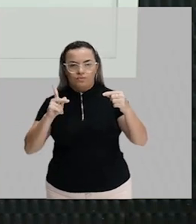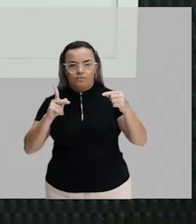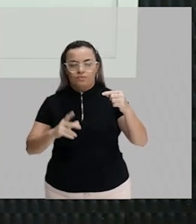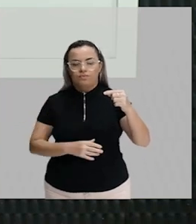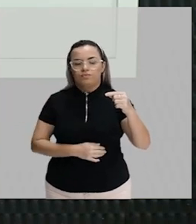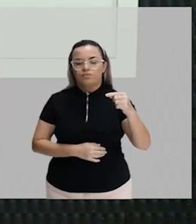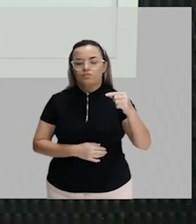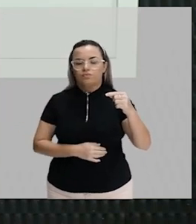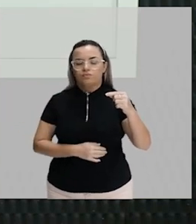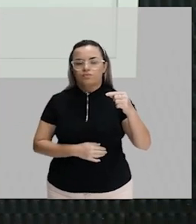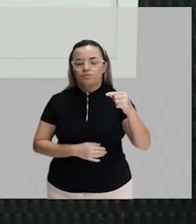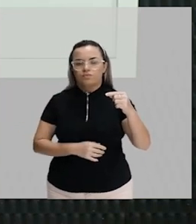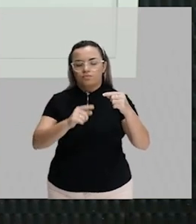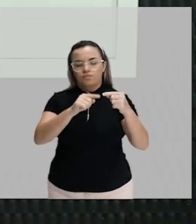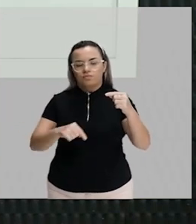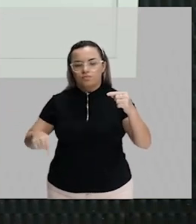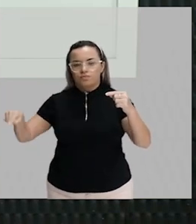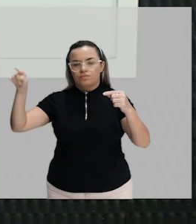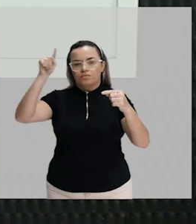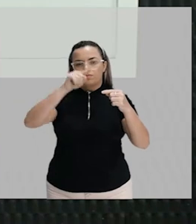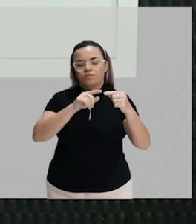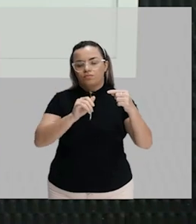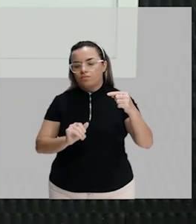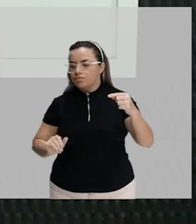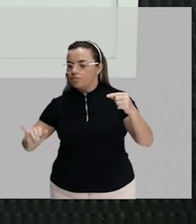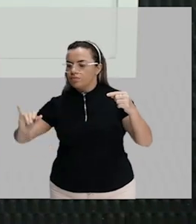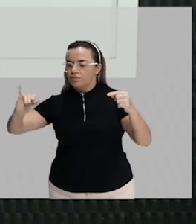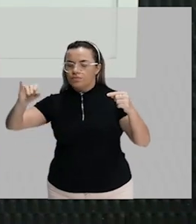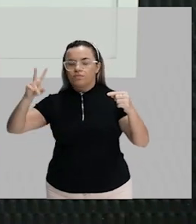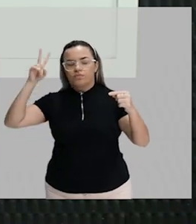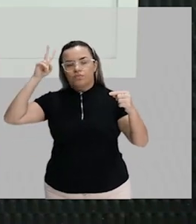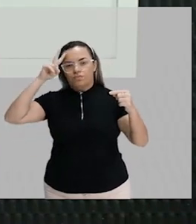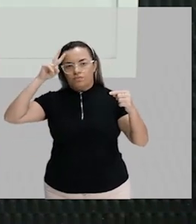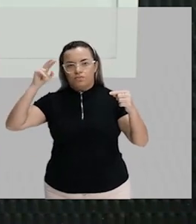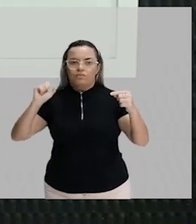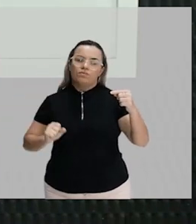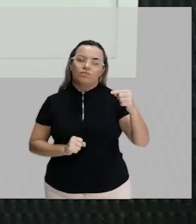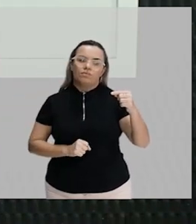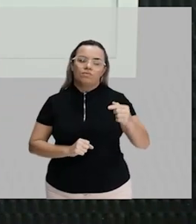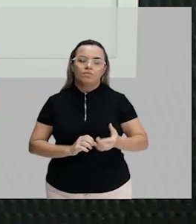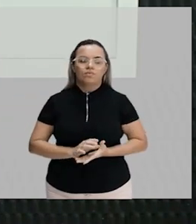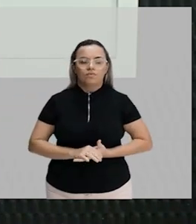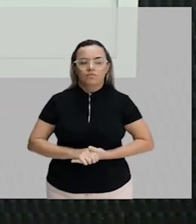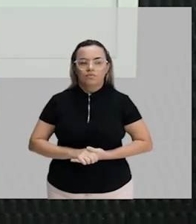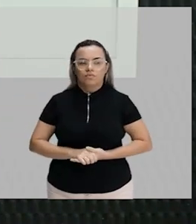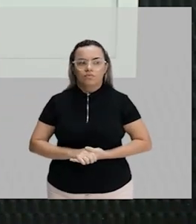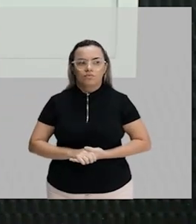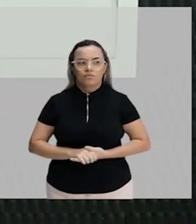Ok então é o seguinte lembrando né